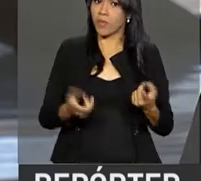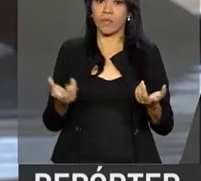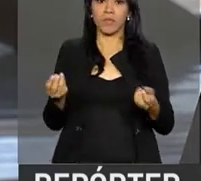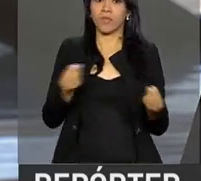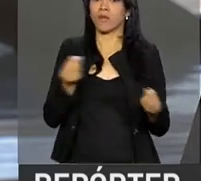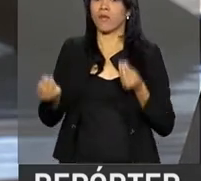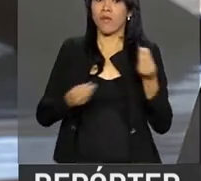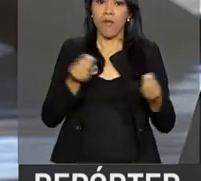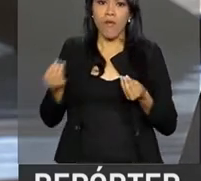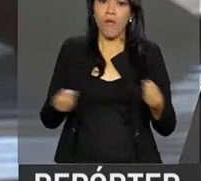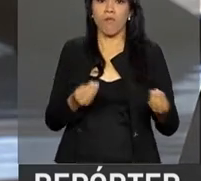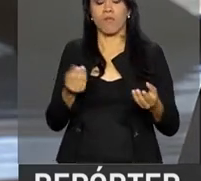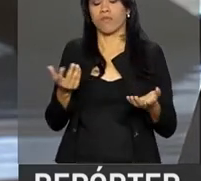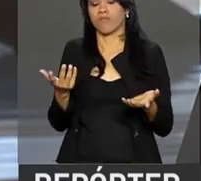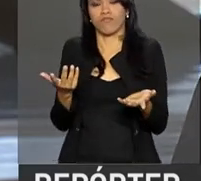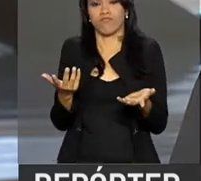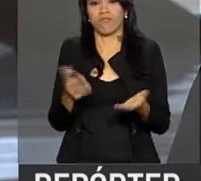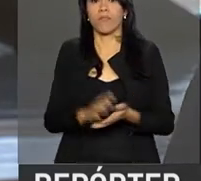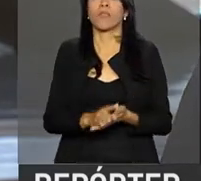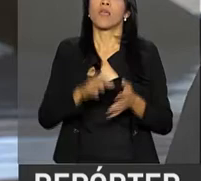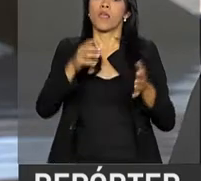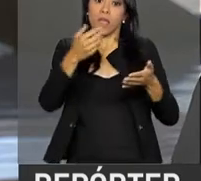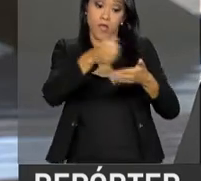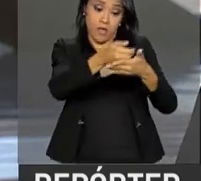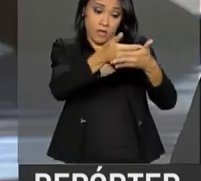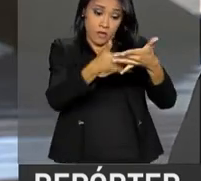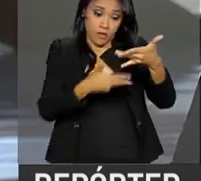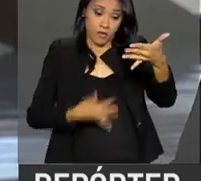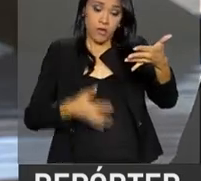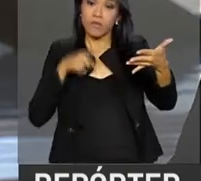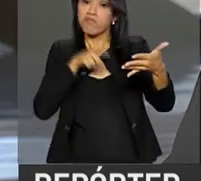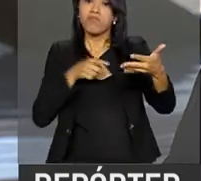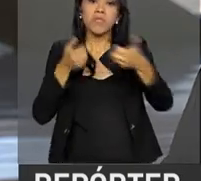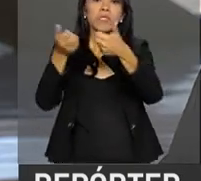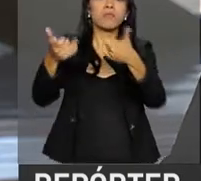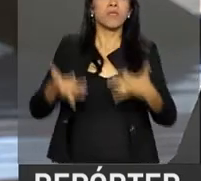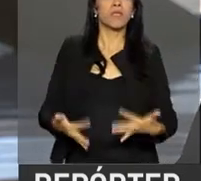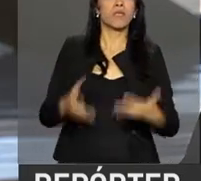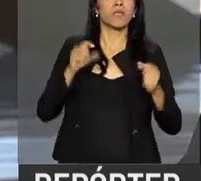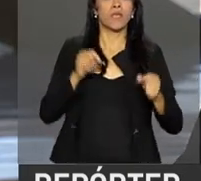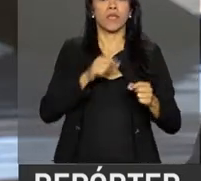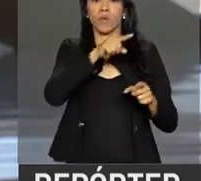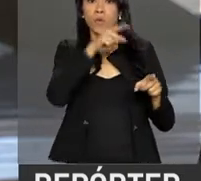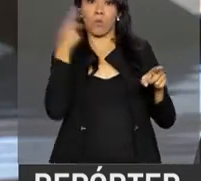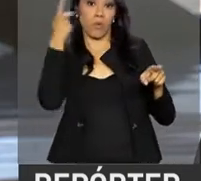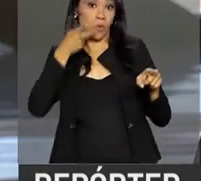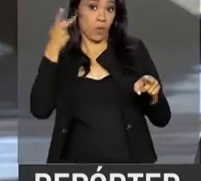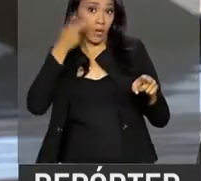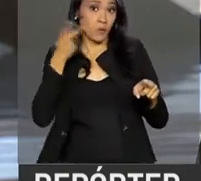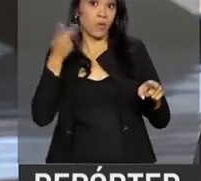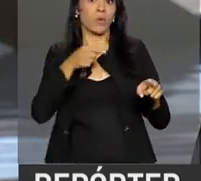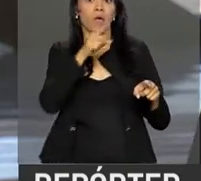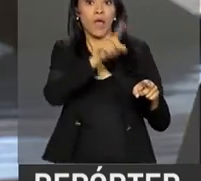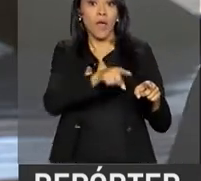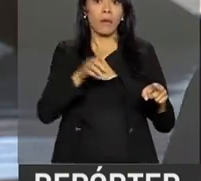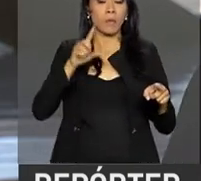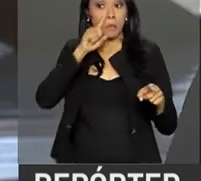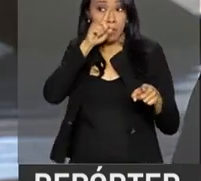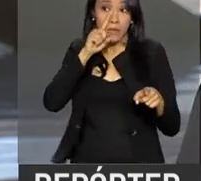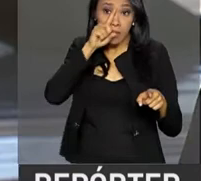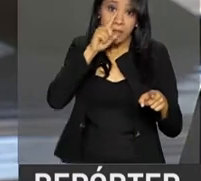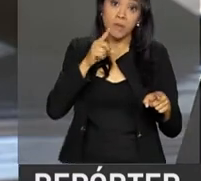pela própria investigação a nota segue dizendo que o procurador coloca em risco o instituto da delação